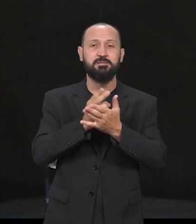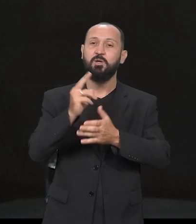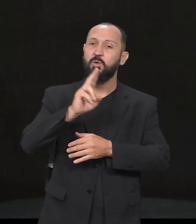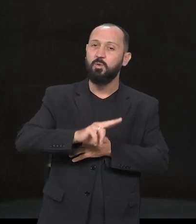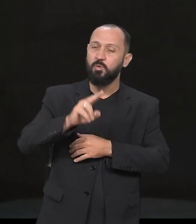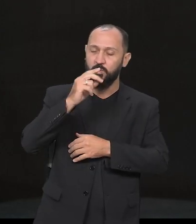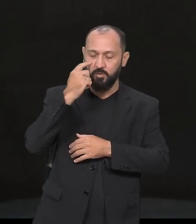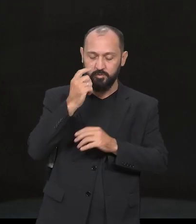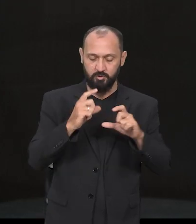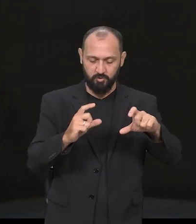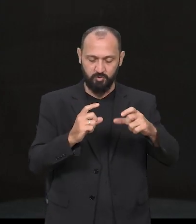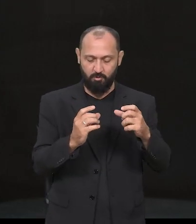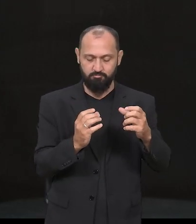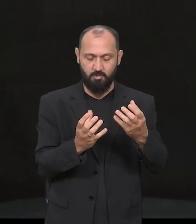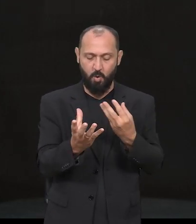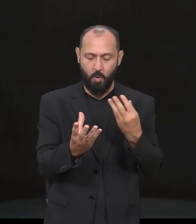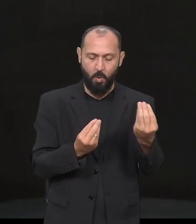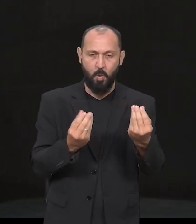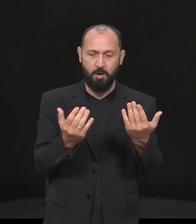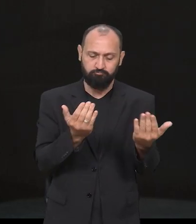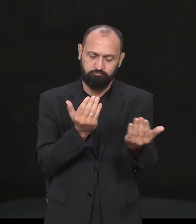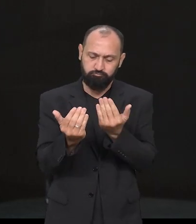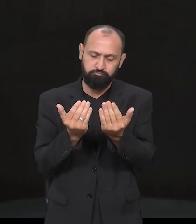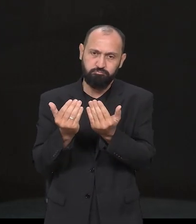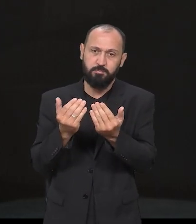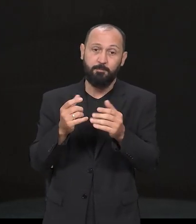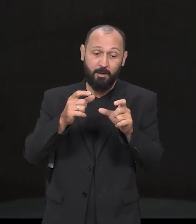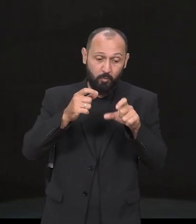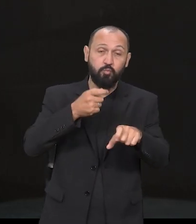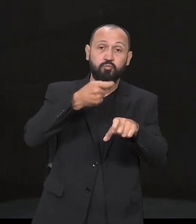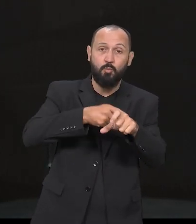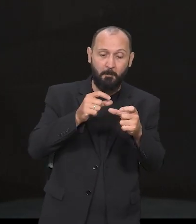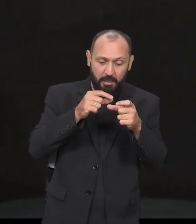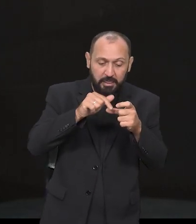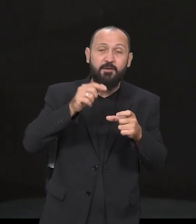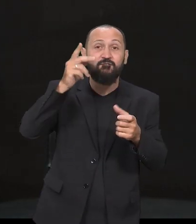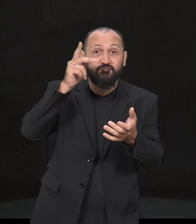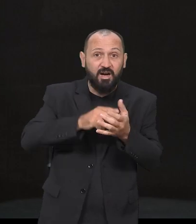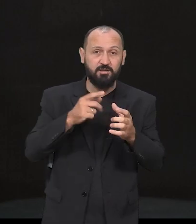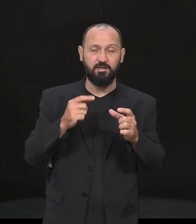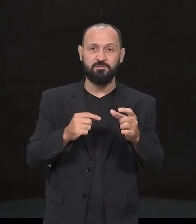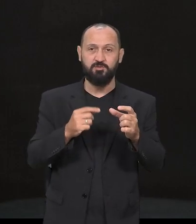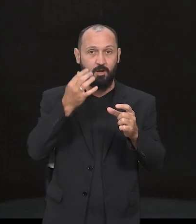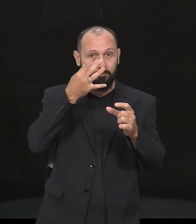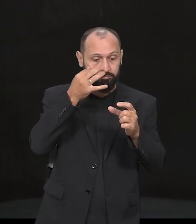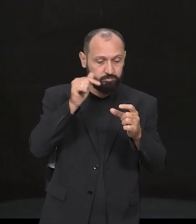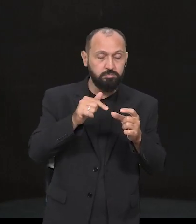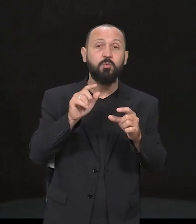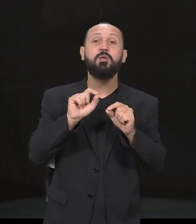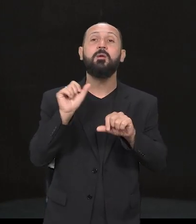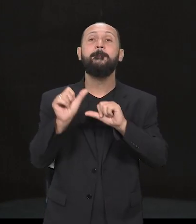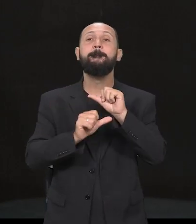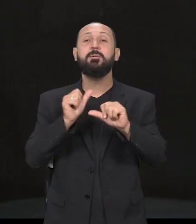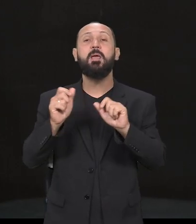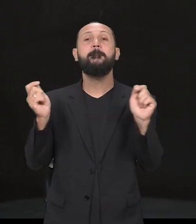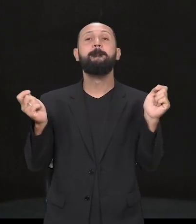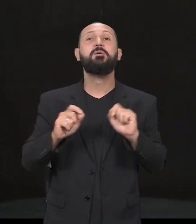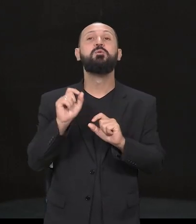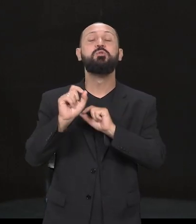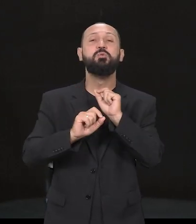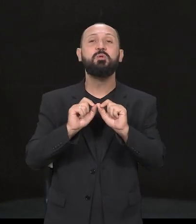sempre através do microcomparador balístico com a peça física. O que muda com o equipamento é